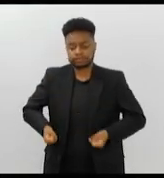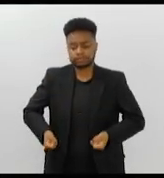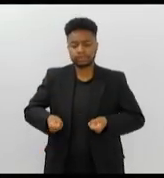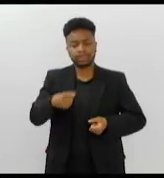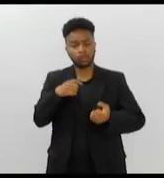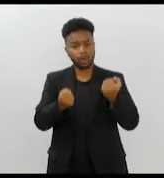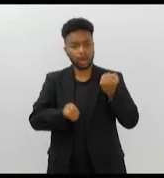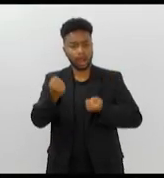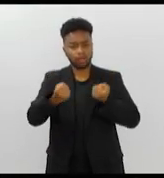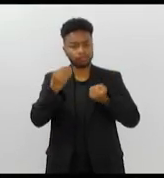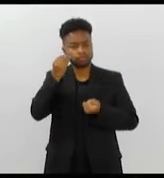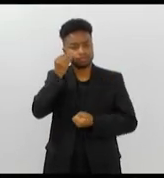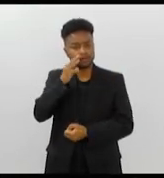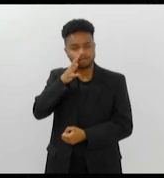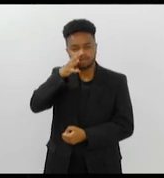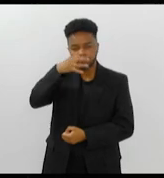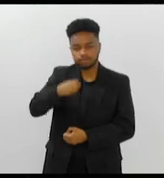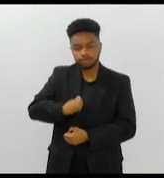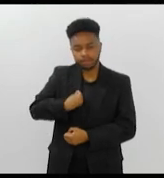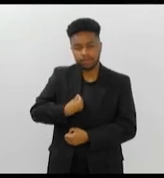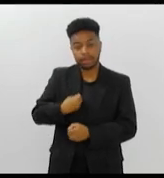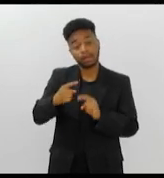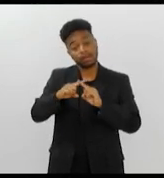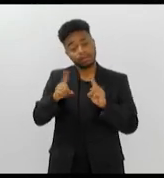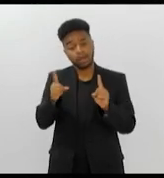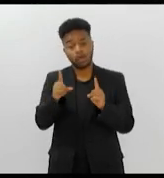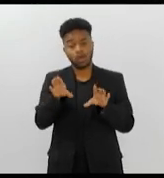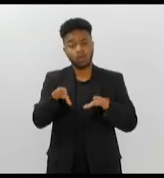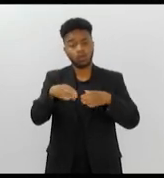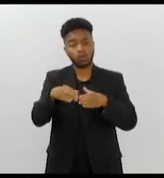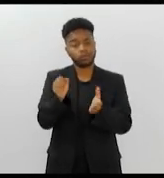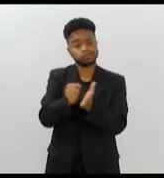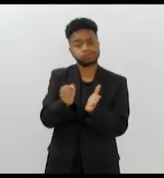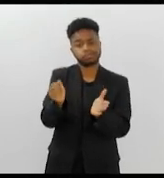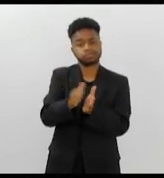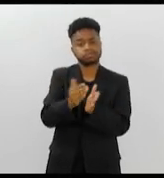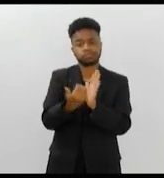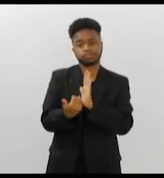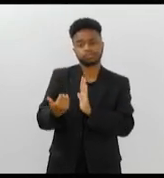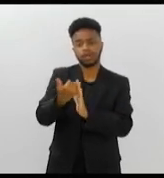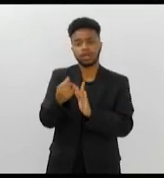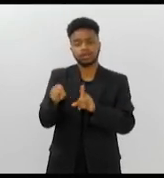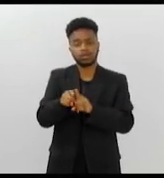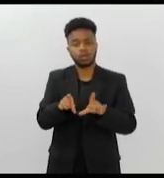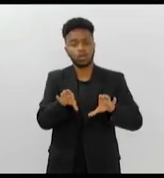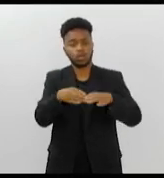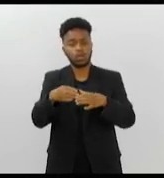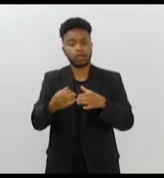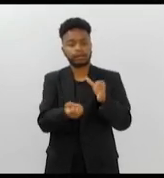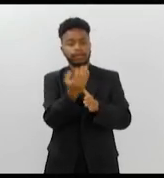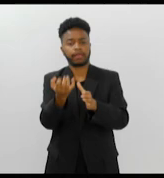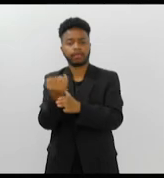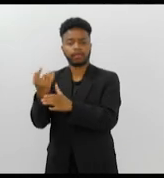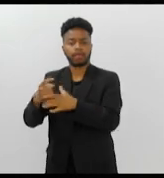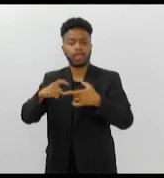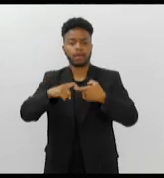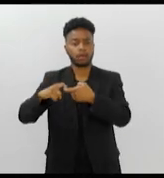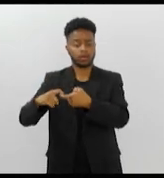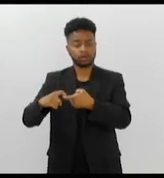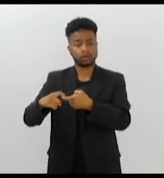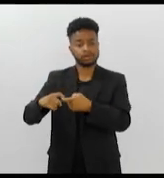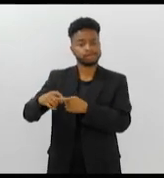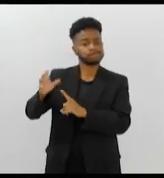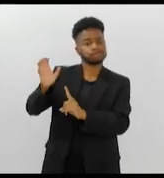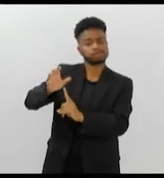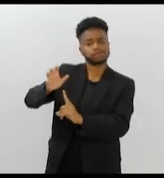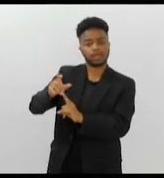sobreviver aí a máfia da da da multa a indústria dos reboques tá em cima deles agora